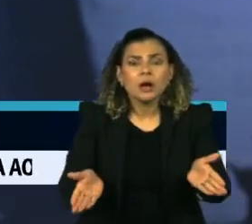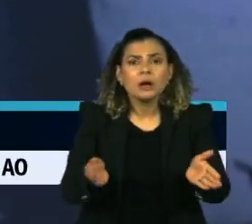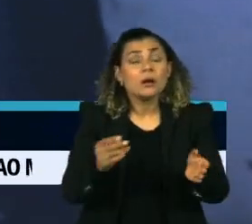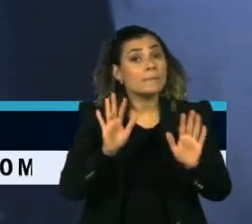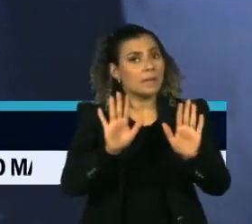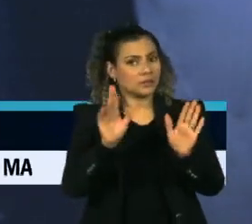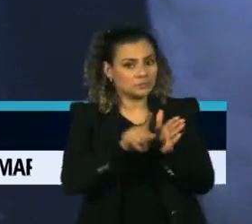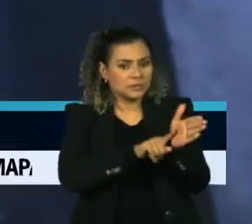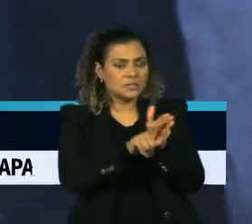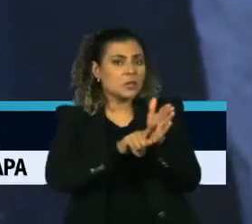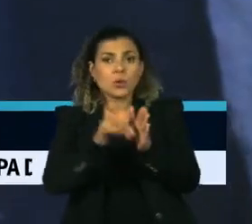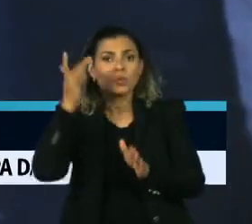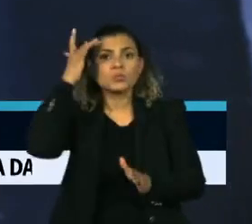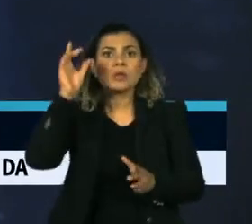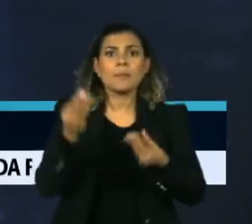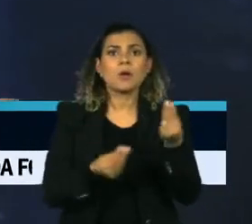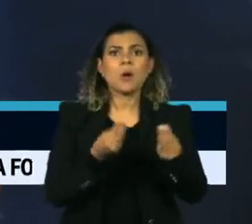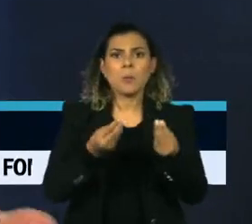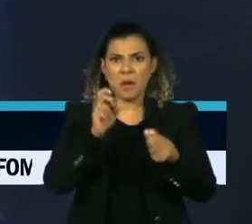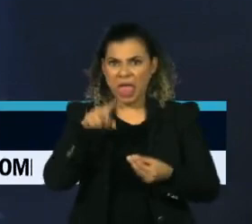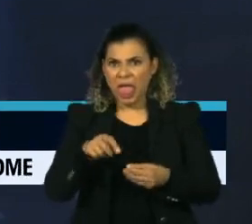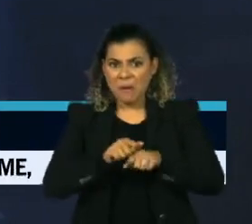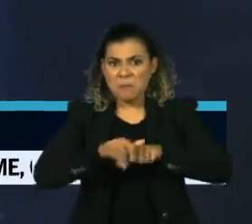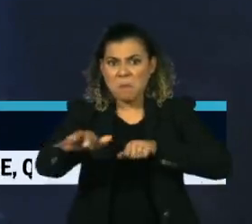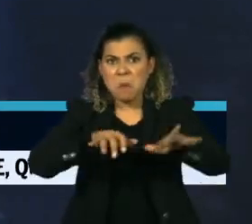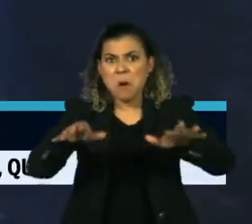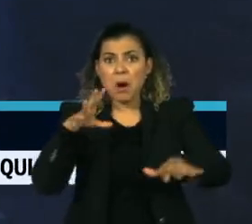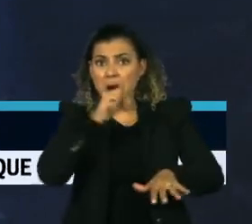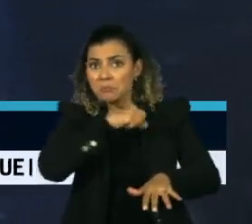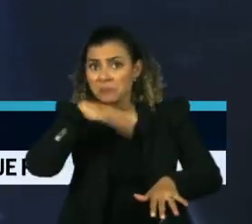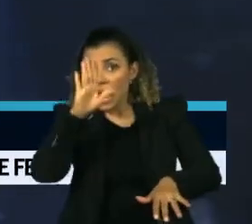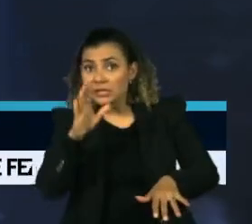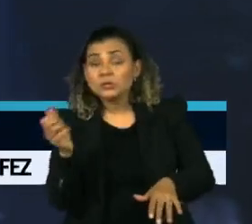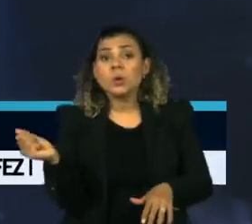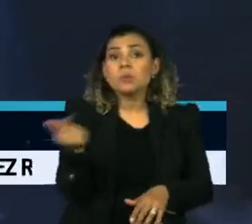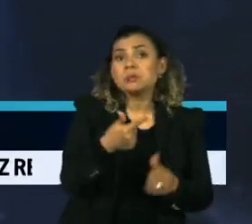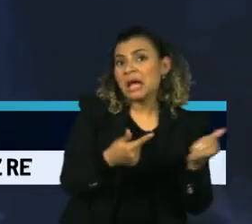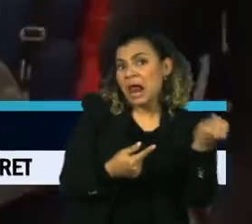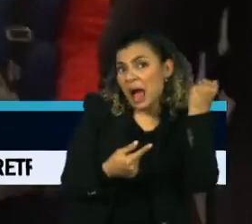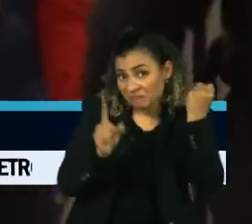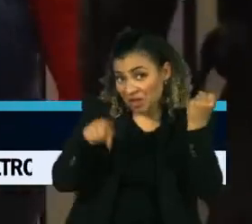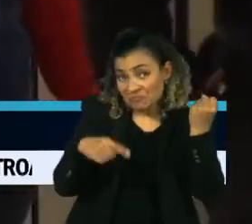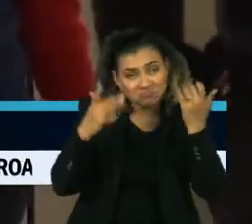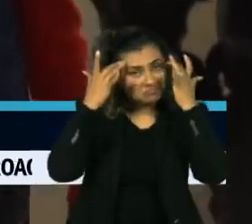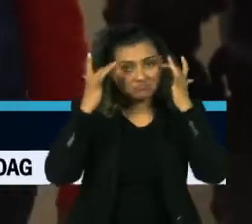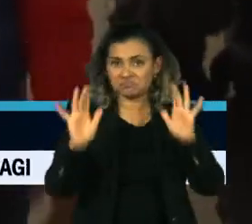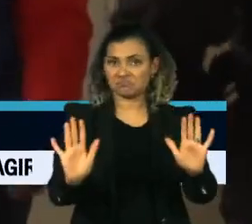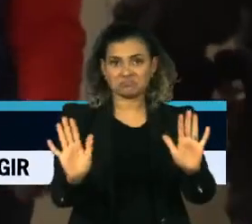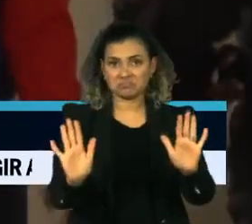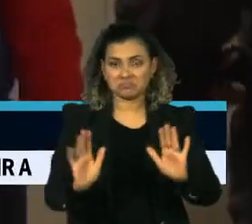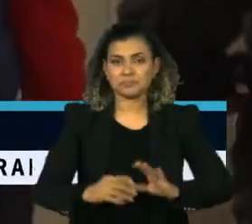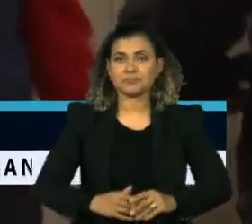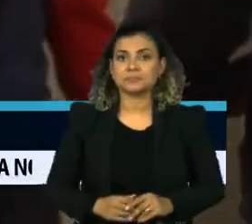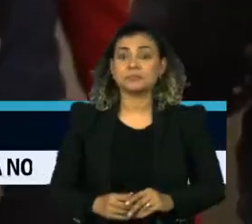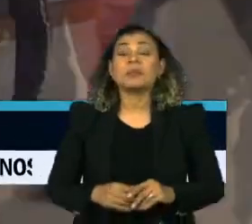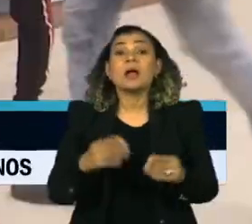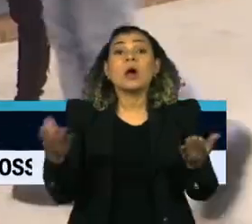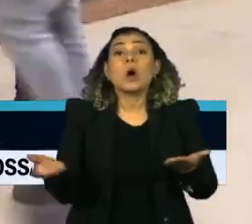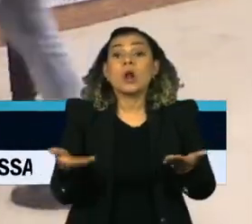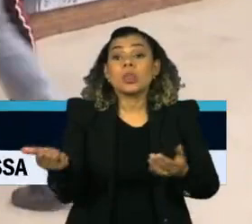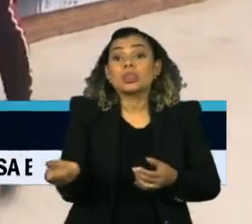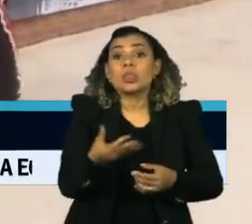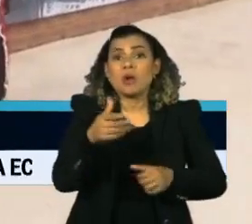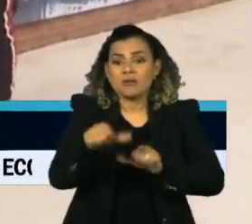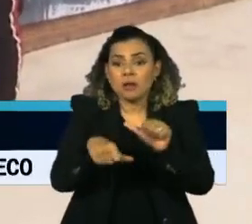enquanto os pesquisadores não sabem dizer se ela é mais transmissível e mais grave do que as outras a nova